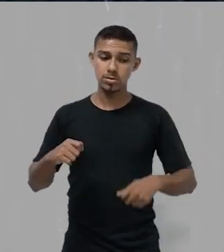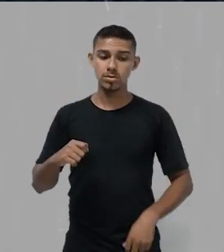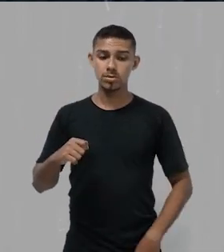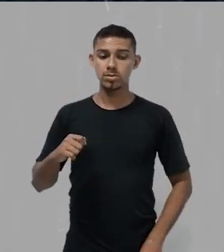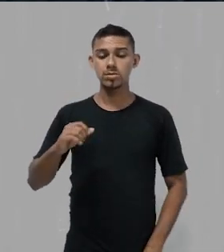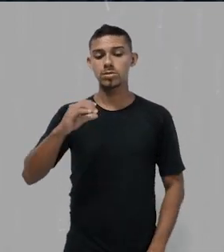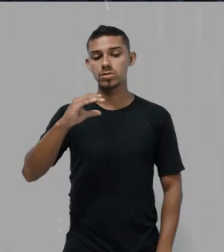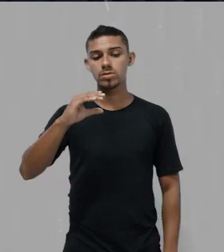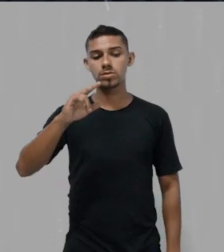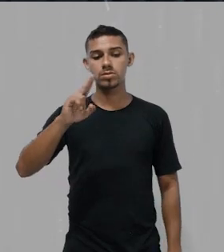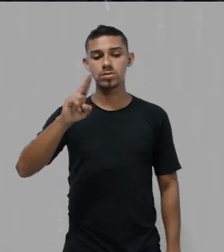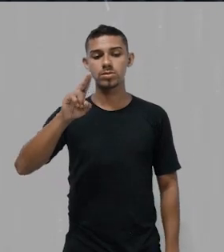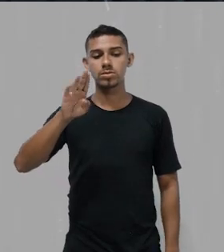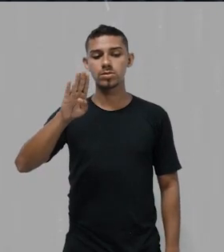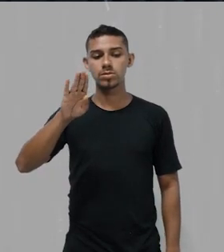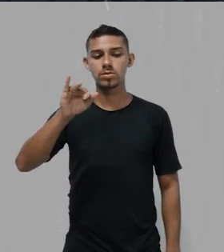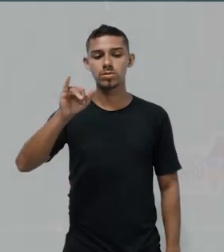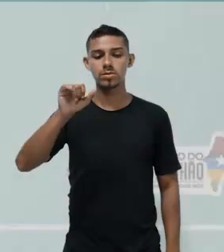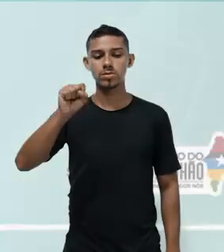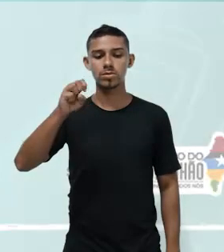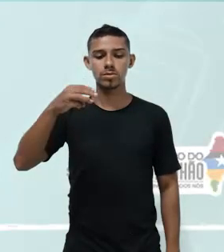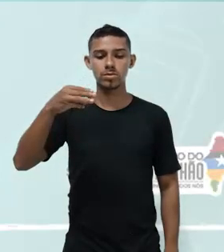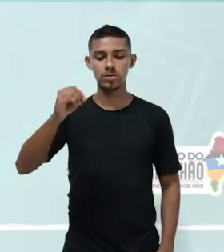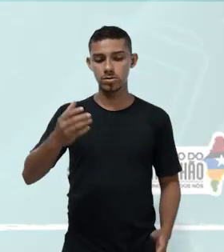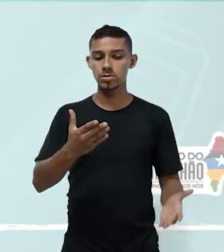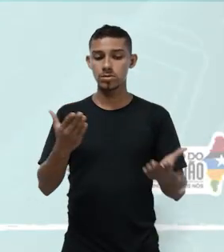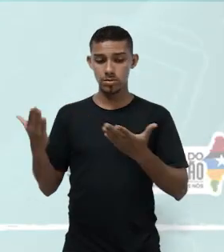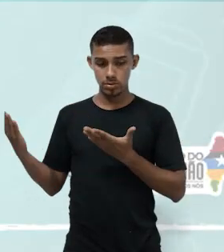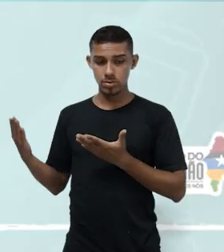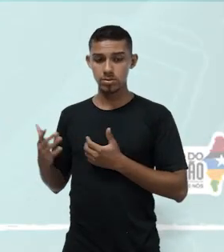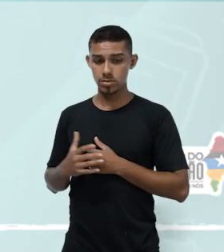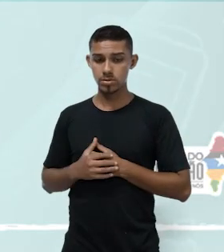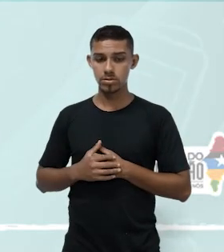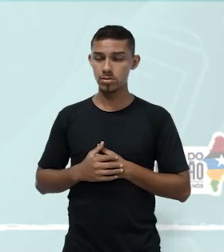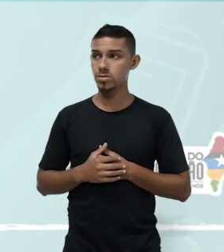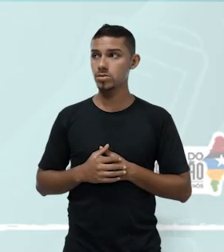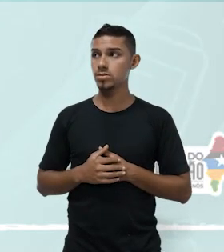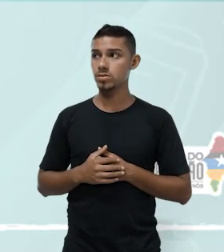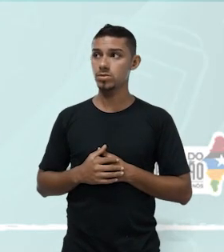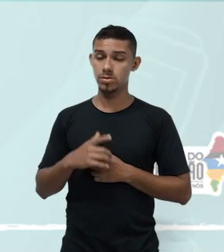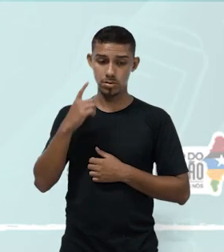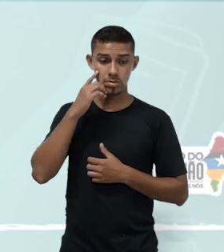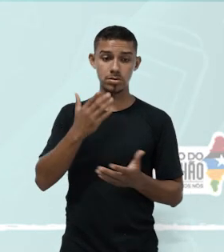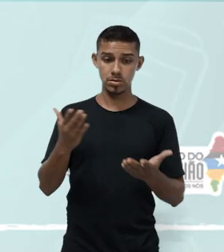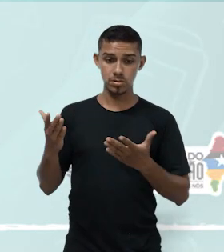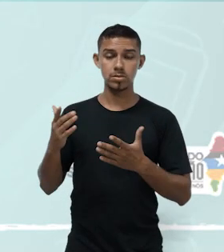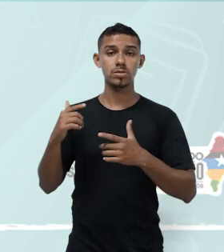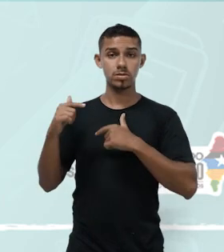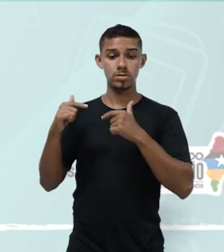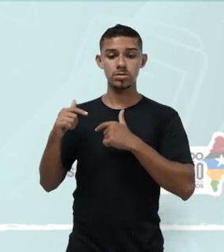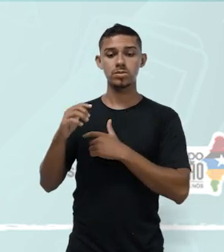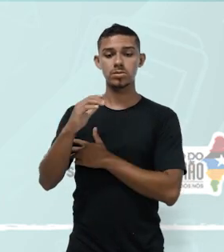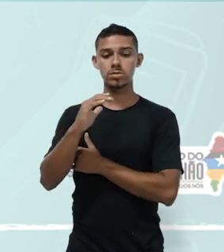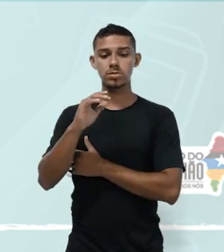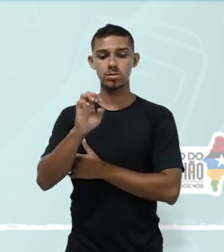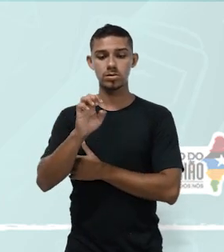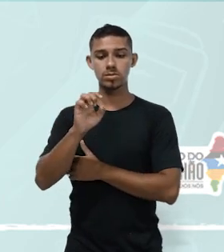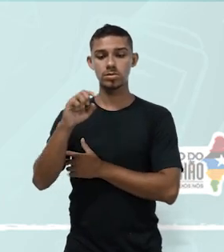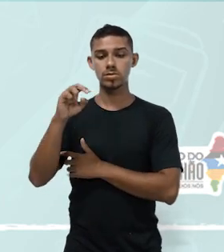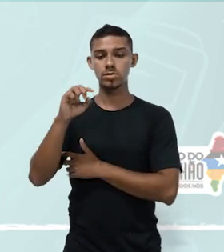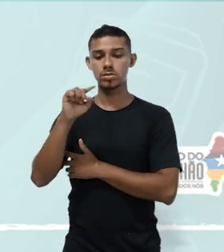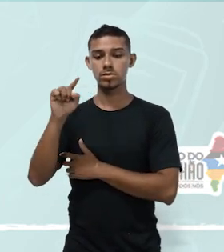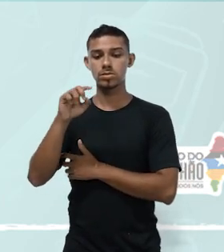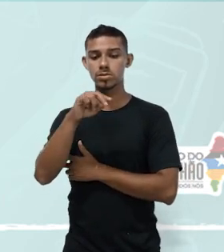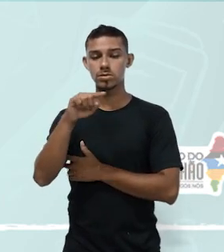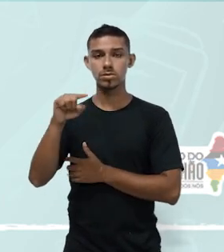base do cubismo. Né? Na prática, este aqui é trabalho de Paul Cézanne. Esse cara aqui fez obra no